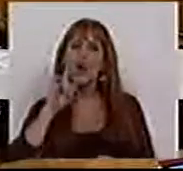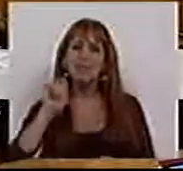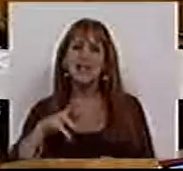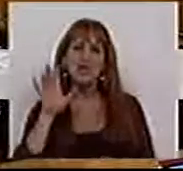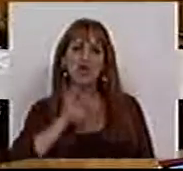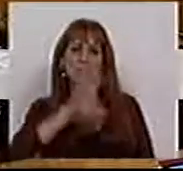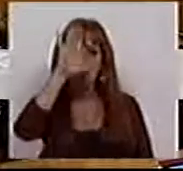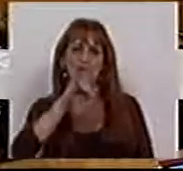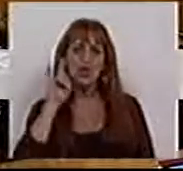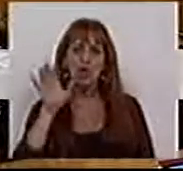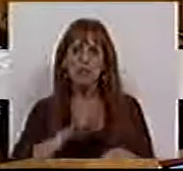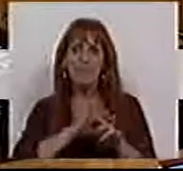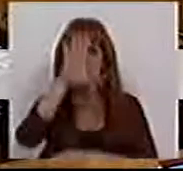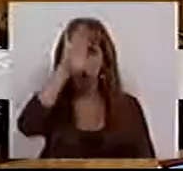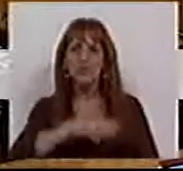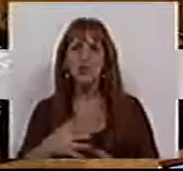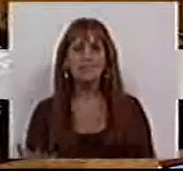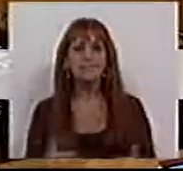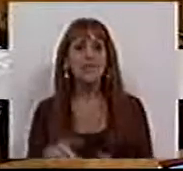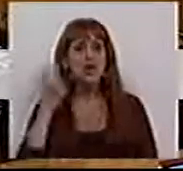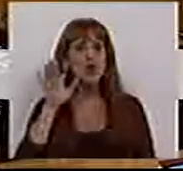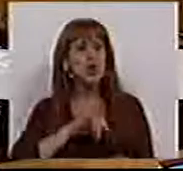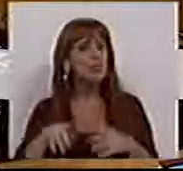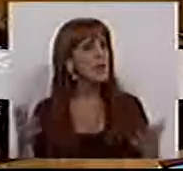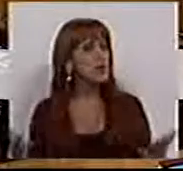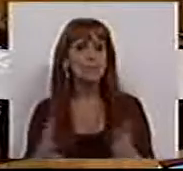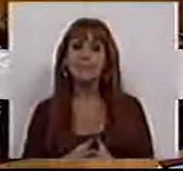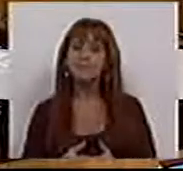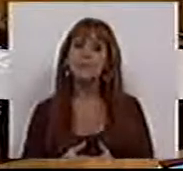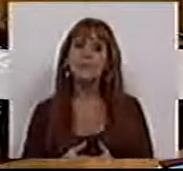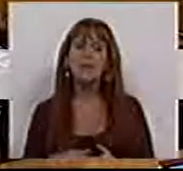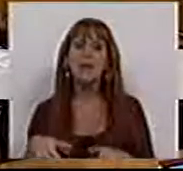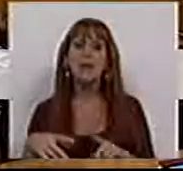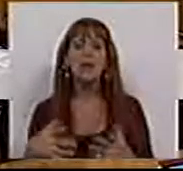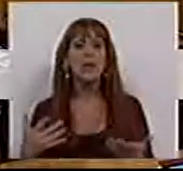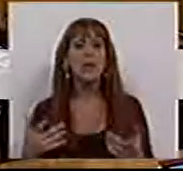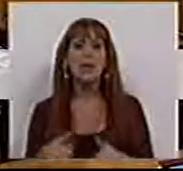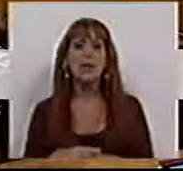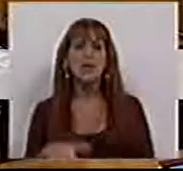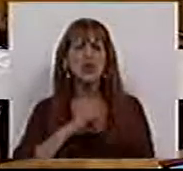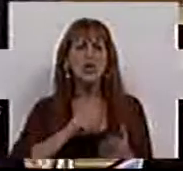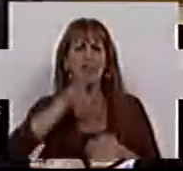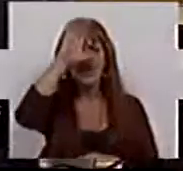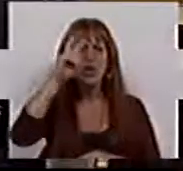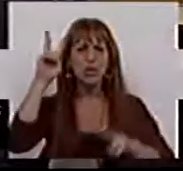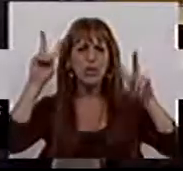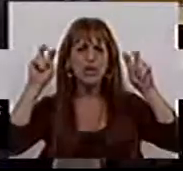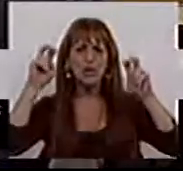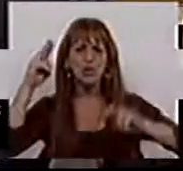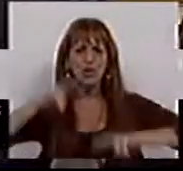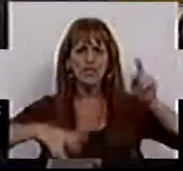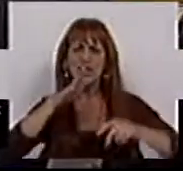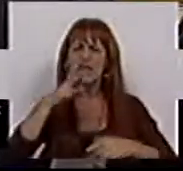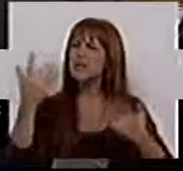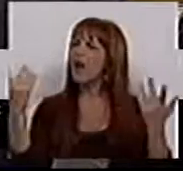Sr. Presidente, Sr. Ministro, Srs. Membros do Governo, Sras. E Srs. Deputados, o Sr. Secretário de Estado dos Assuntos Fiscais